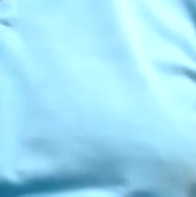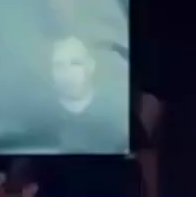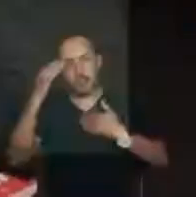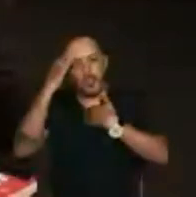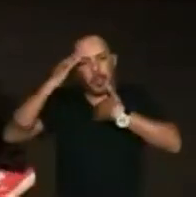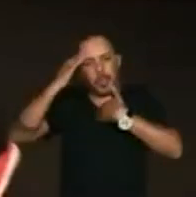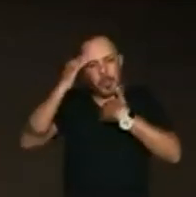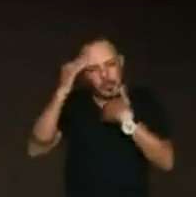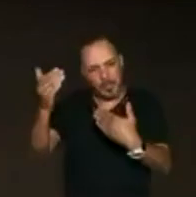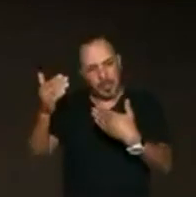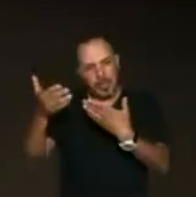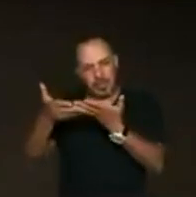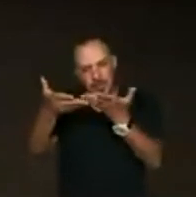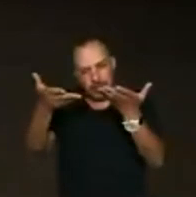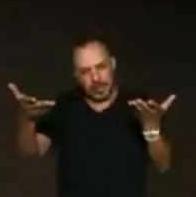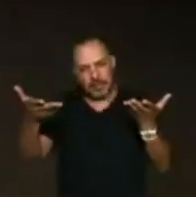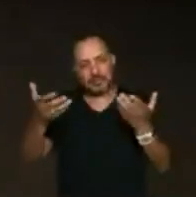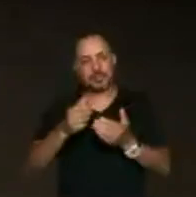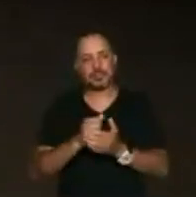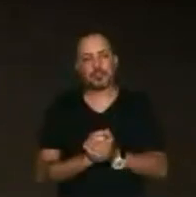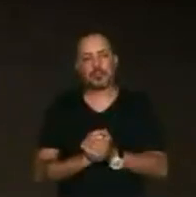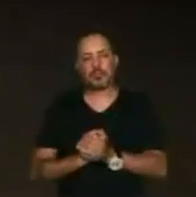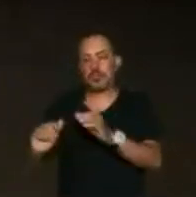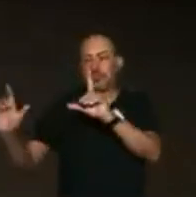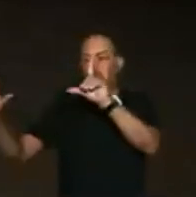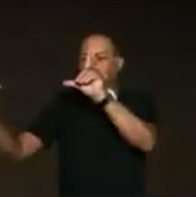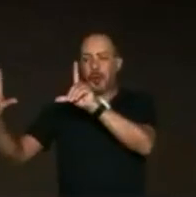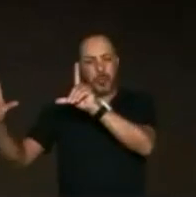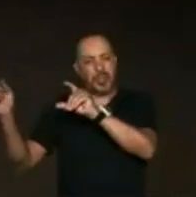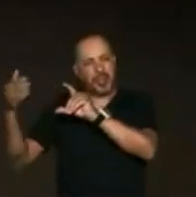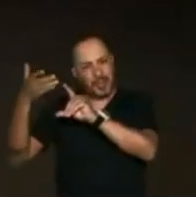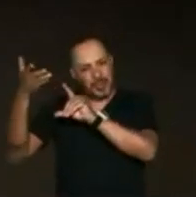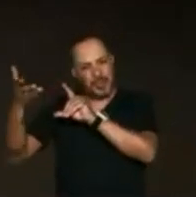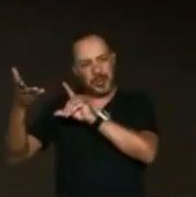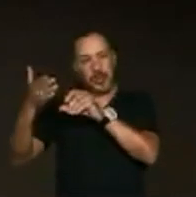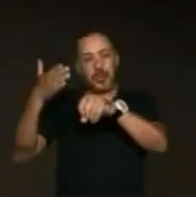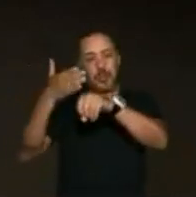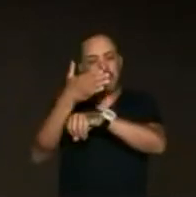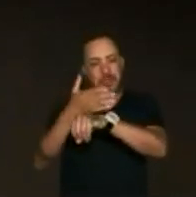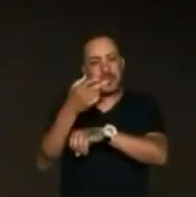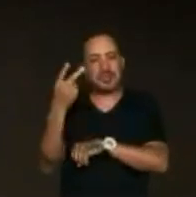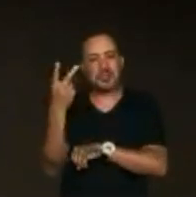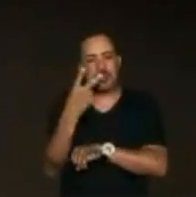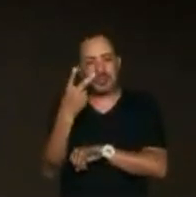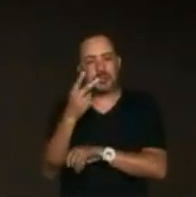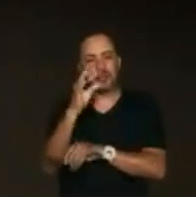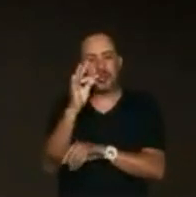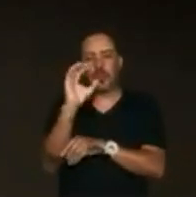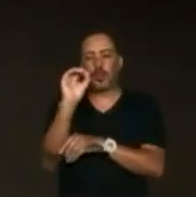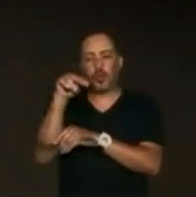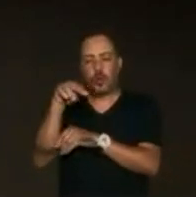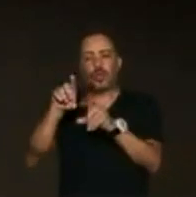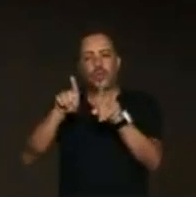Obrigado, gente. Valeu. Mais um painel aí para vocês. Muito legal. Obrigado pela participação dos dois, tanto do Tony quanto do